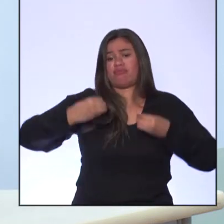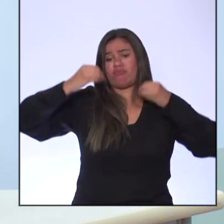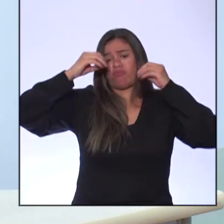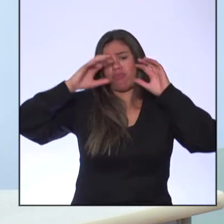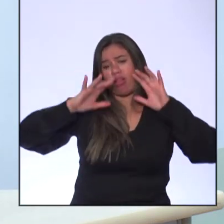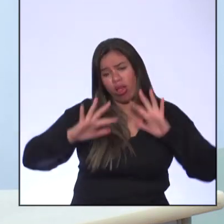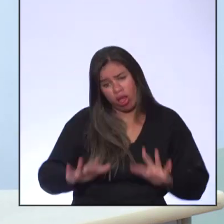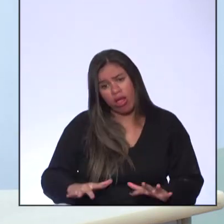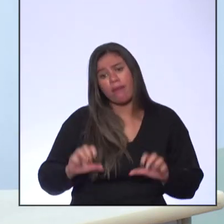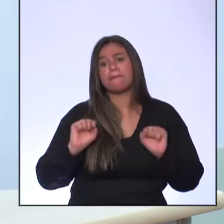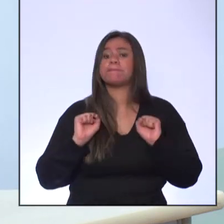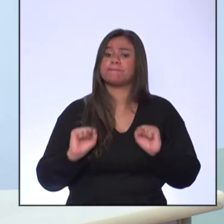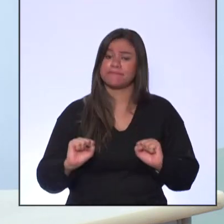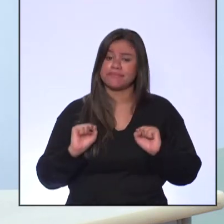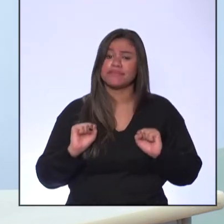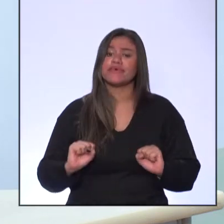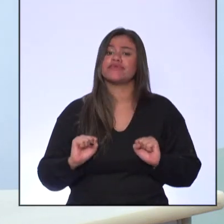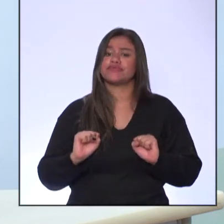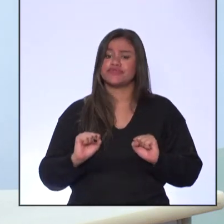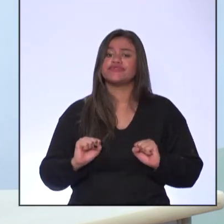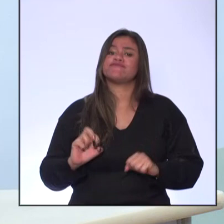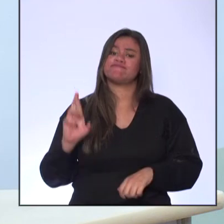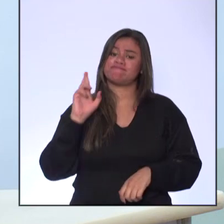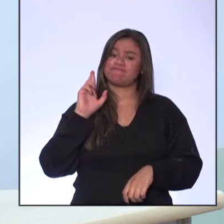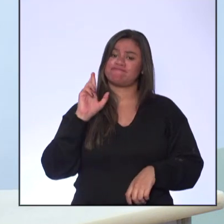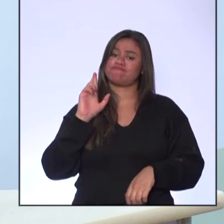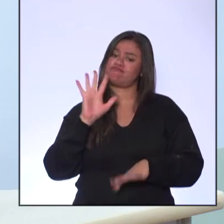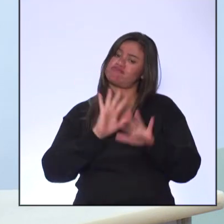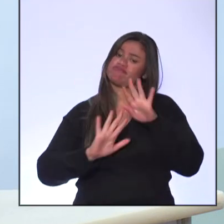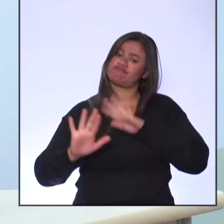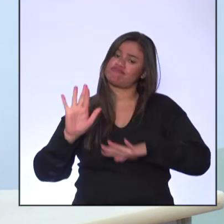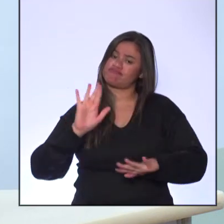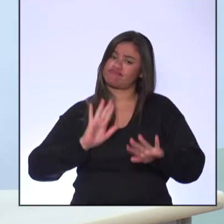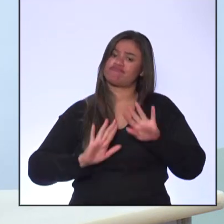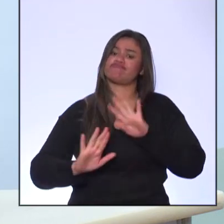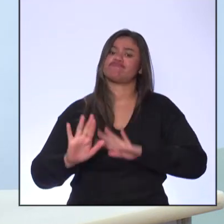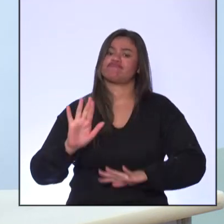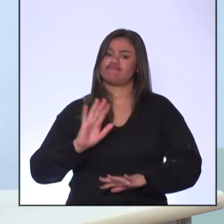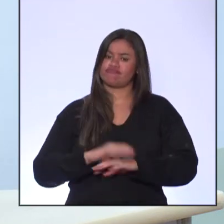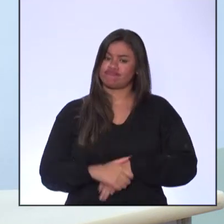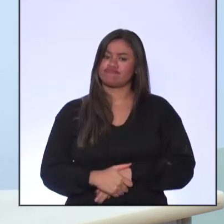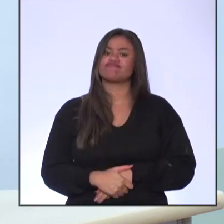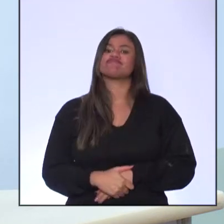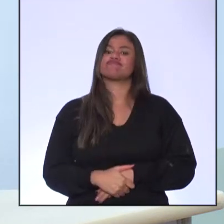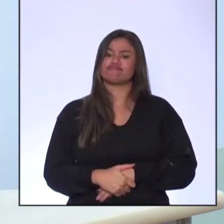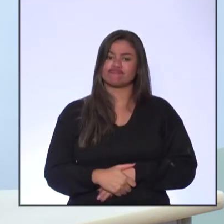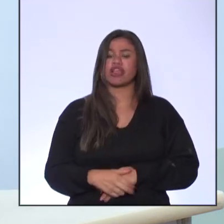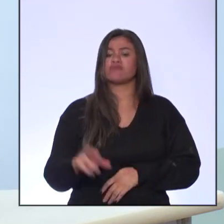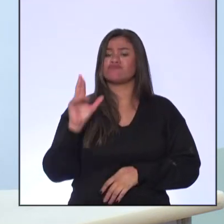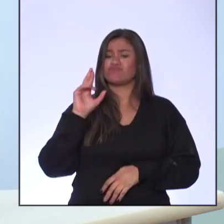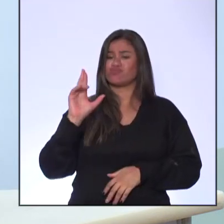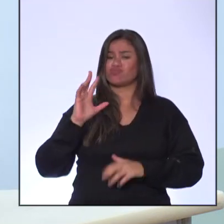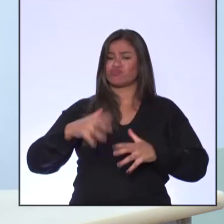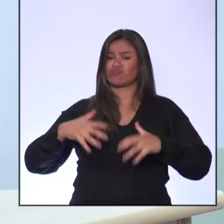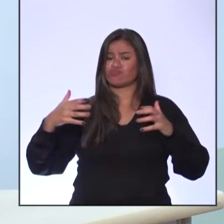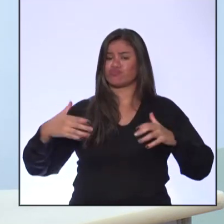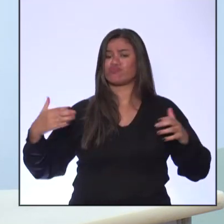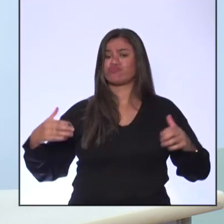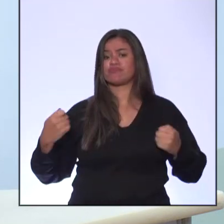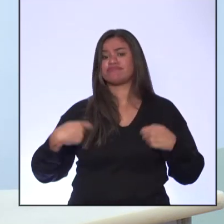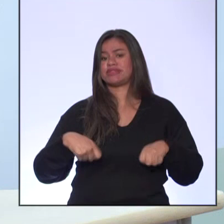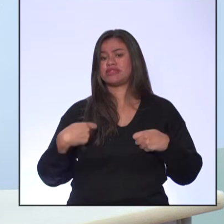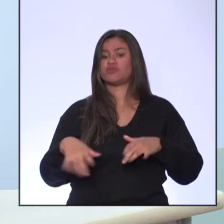uma história de uma pessoa, né? Então, a nossa responsabilidade é incrível, é tamanha nesse cenário. Então, a gente